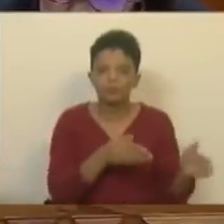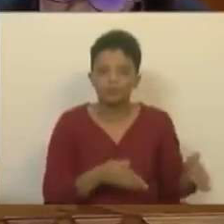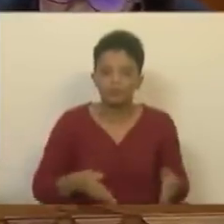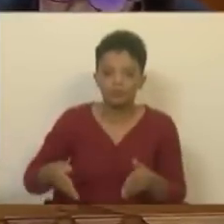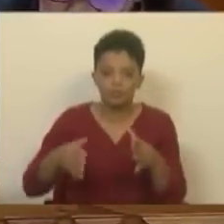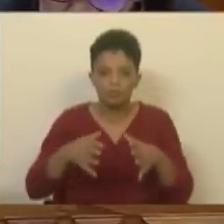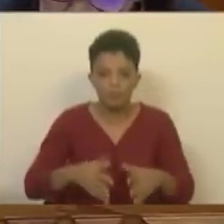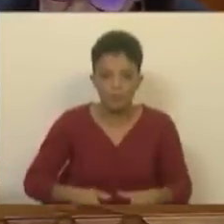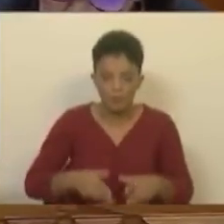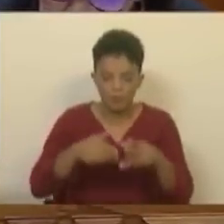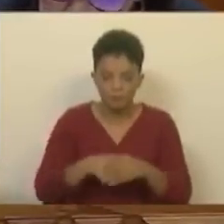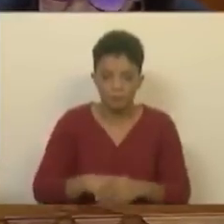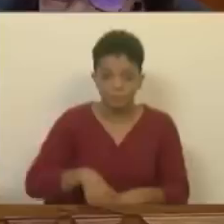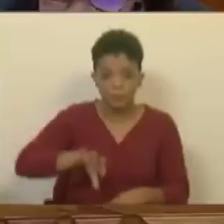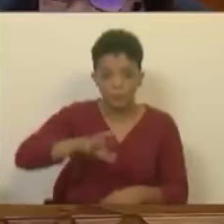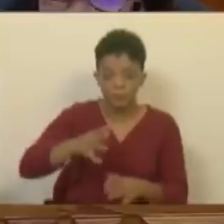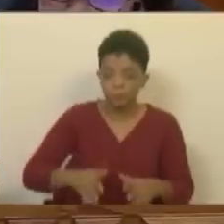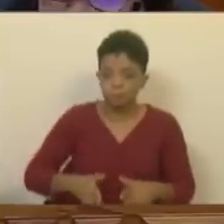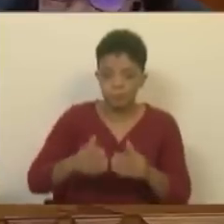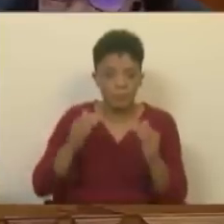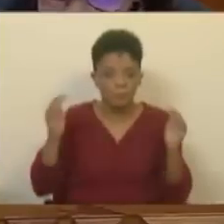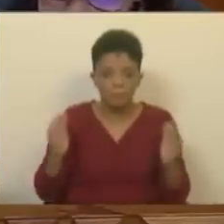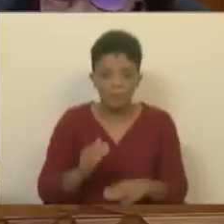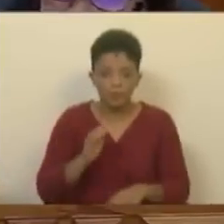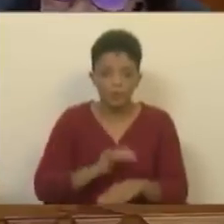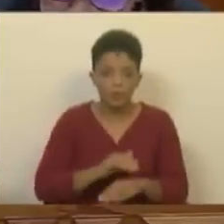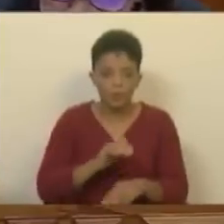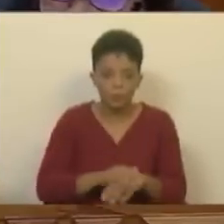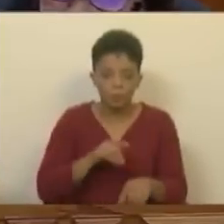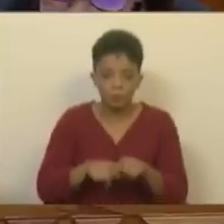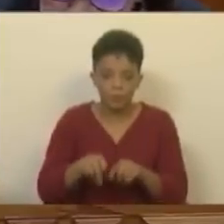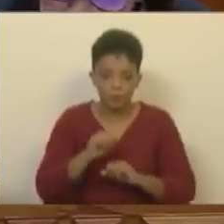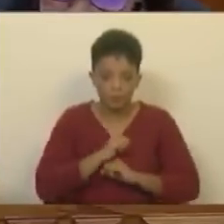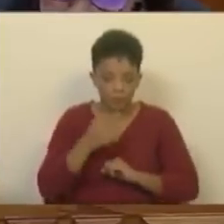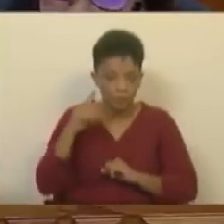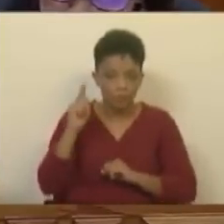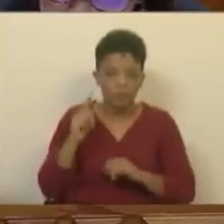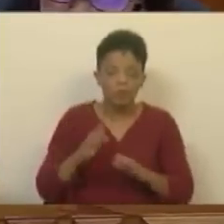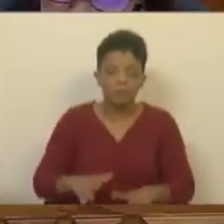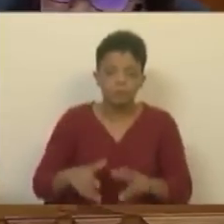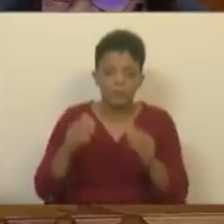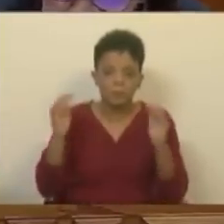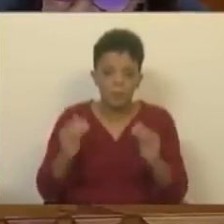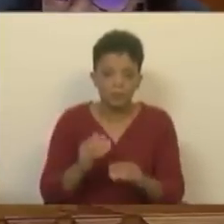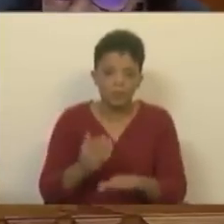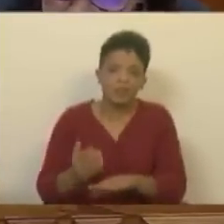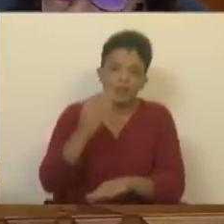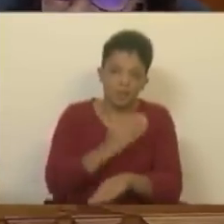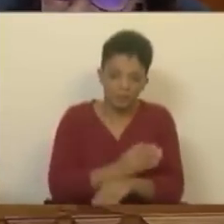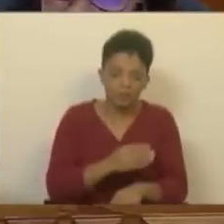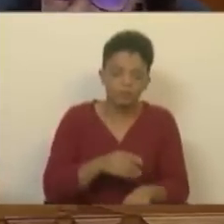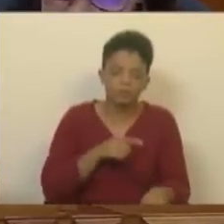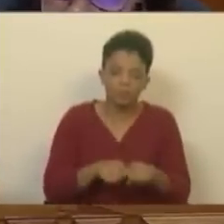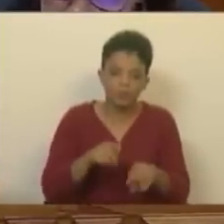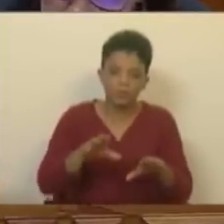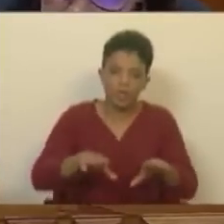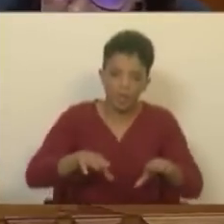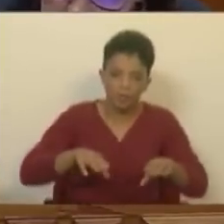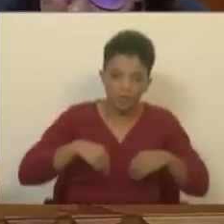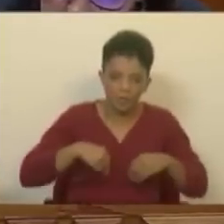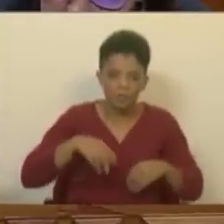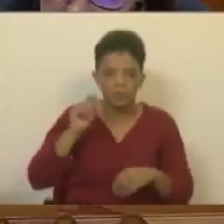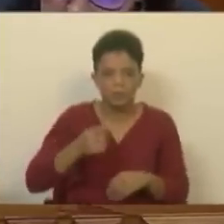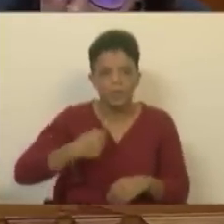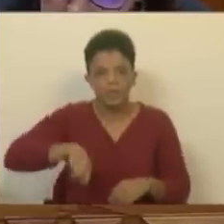estratégia de crescimento o país não cresceu menos por causa das nossas políticas cresceu menos antes das nossas políticas serem adotadas